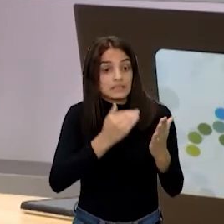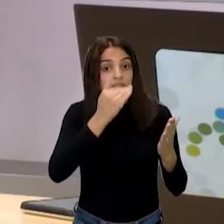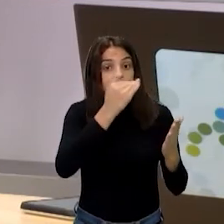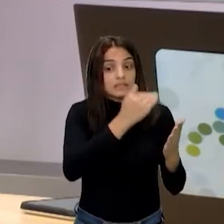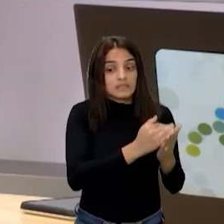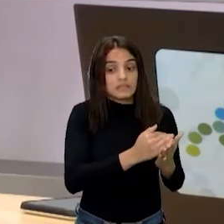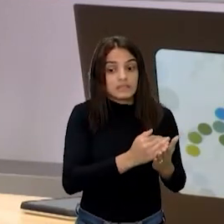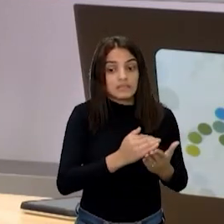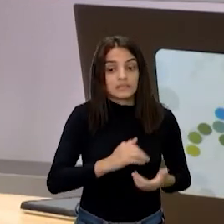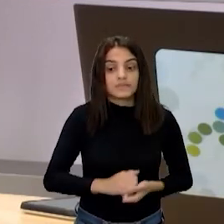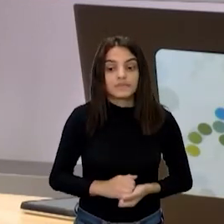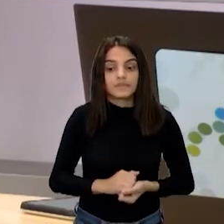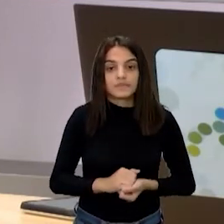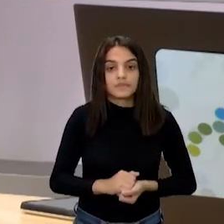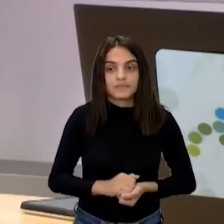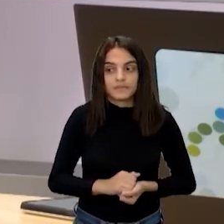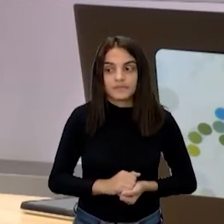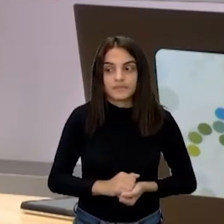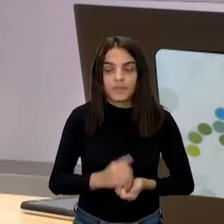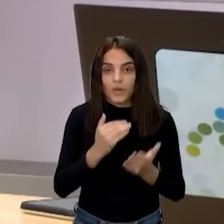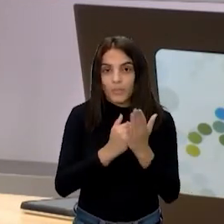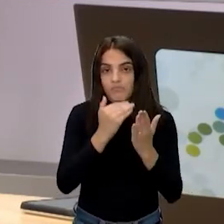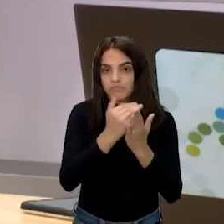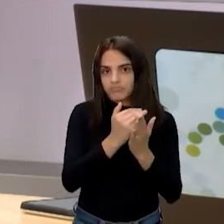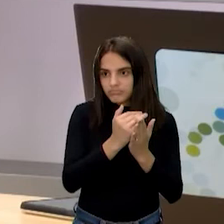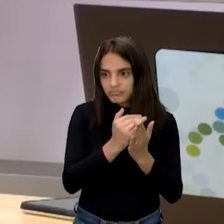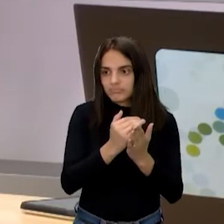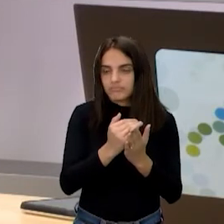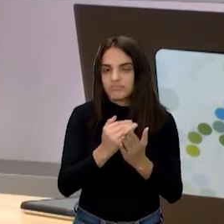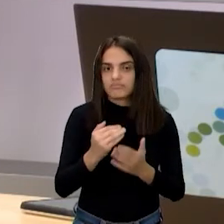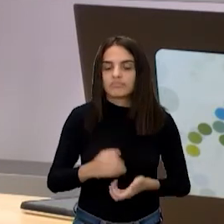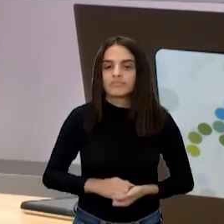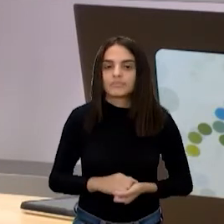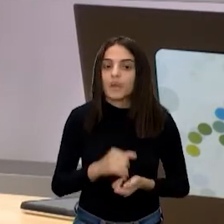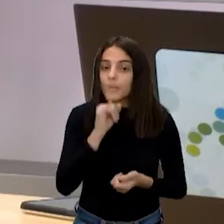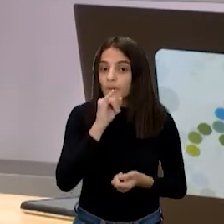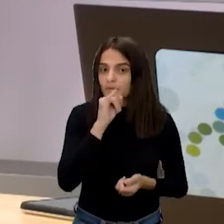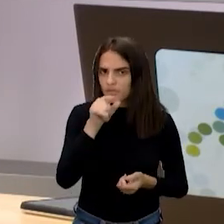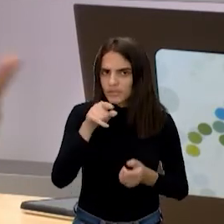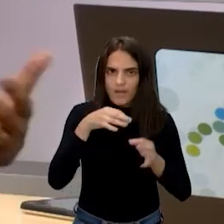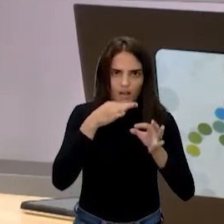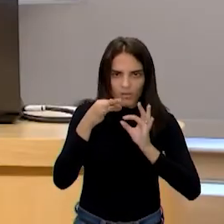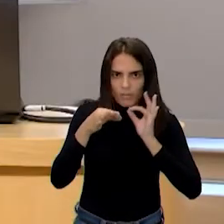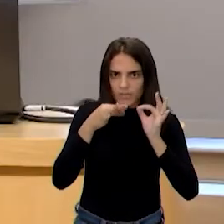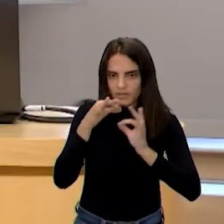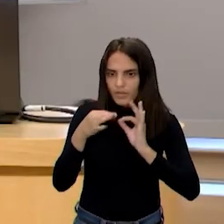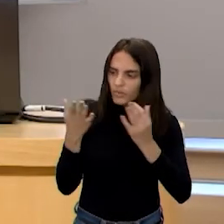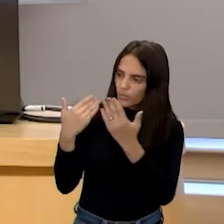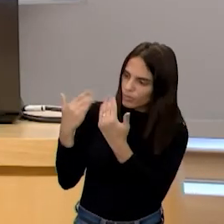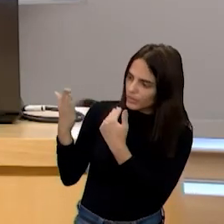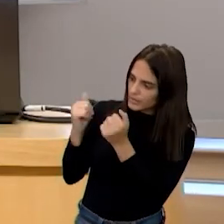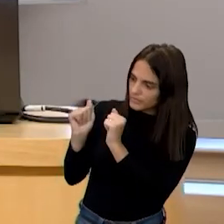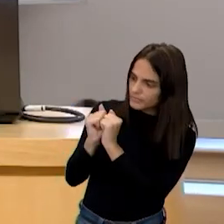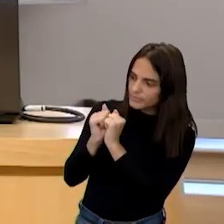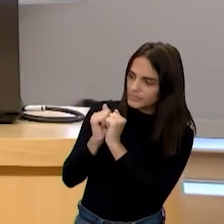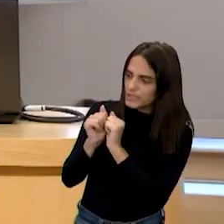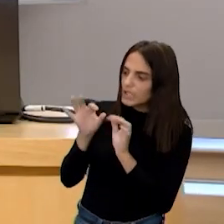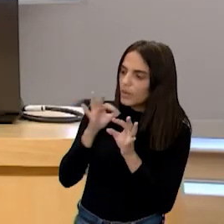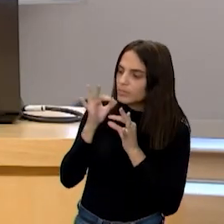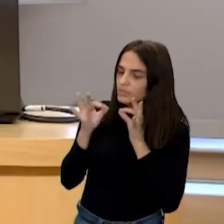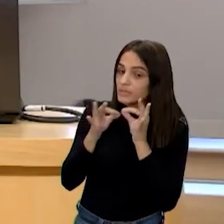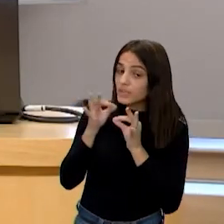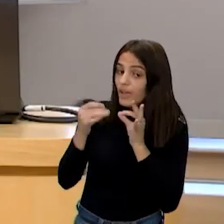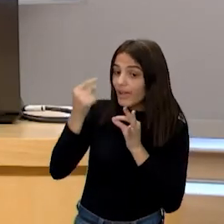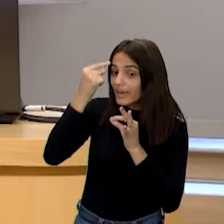mais, como é que fala? Com um propósito maior. Por exemplo, quando você está argumentando, eu estou conversando com você e a gente está argumentando, Pro,